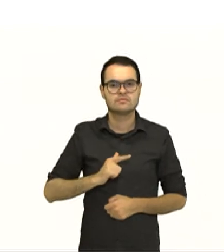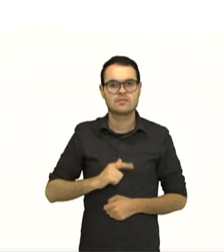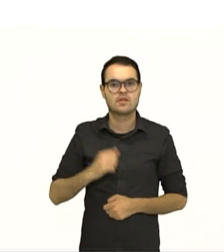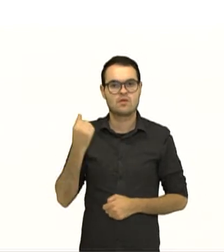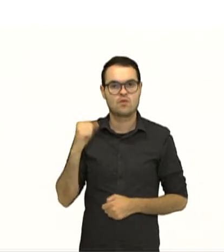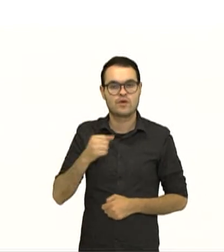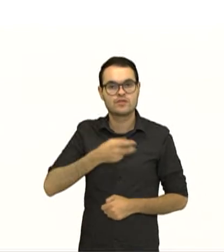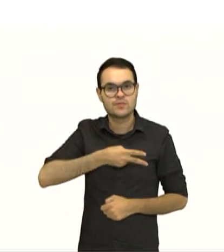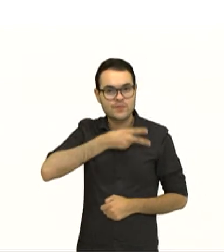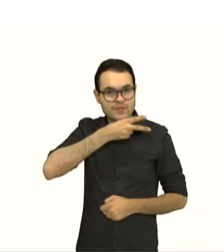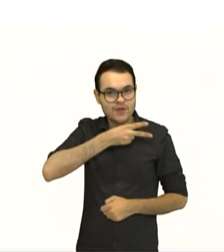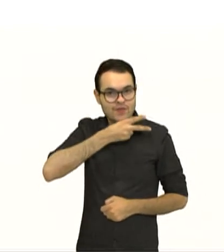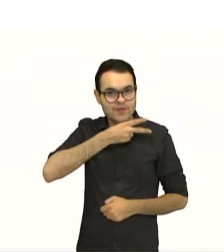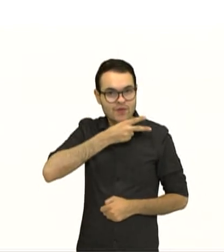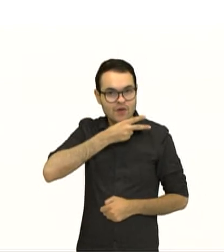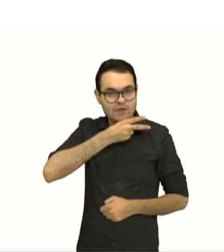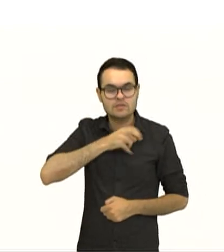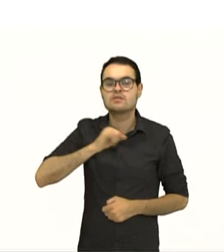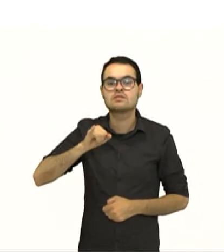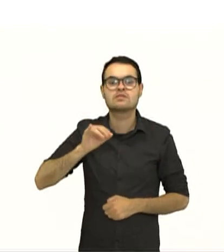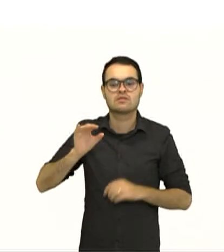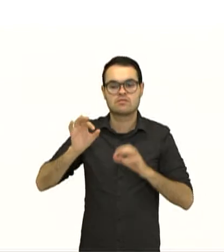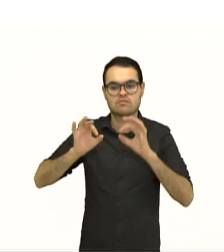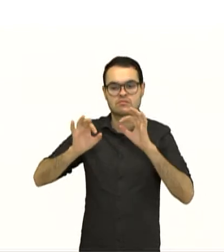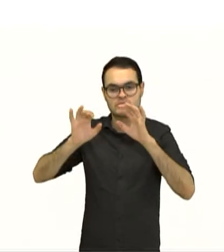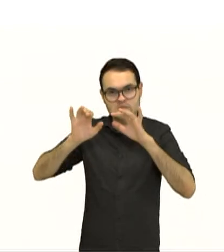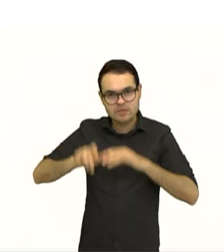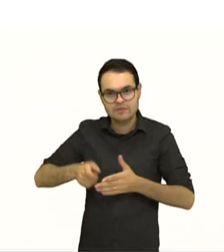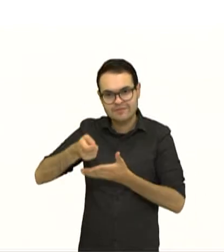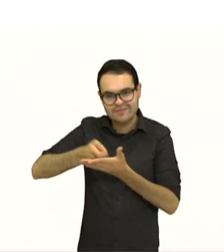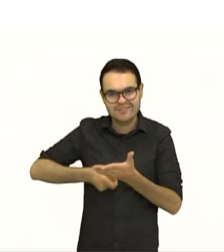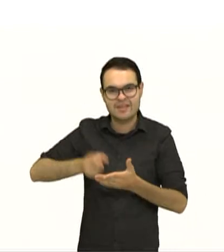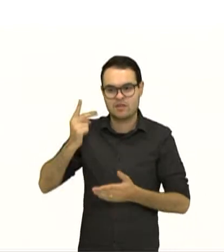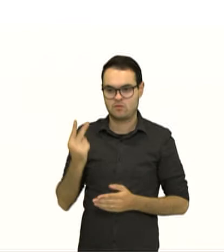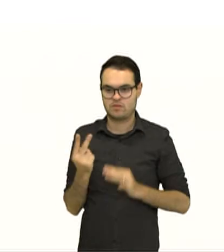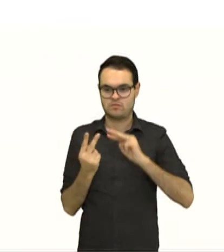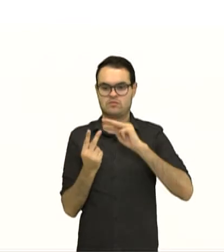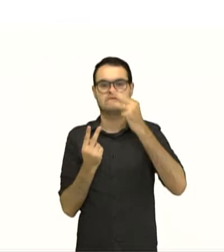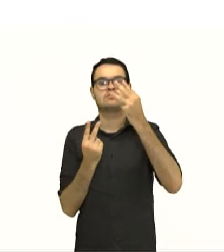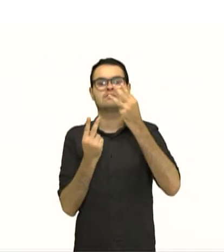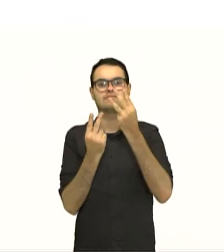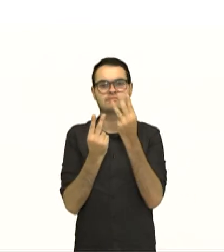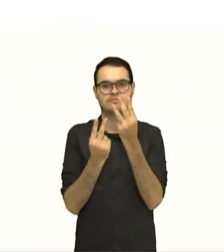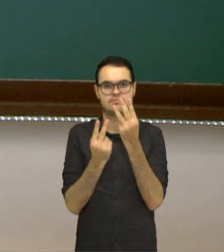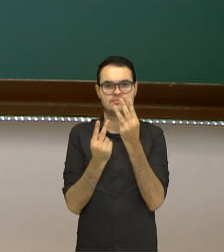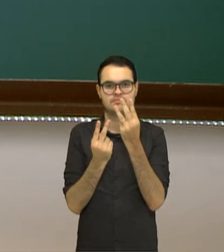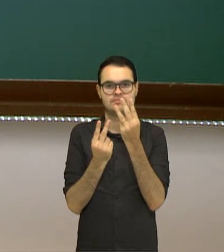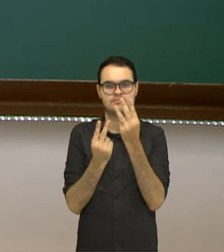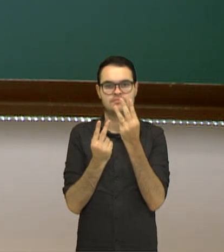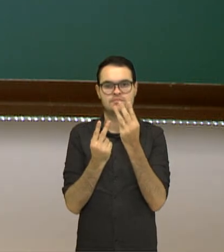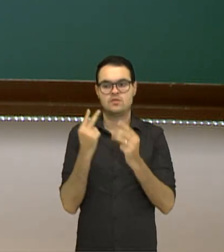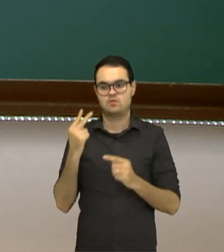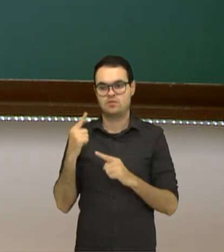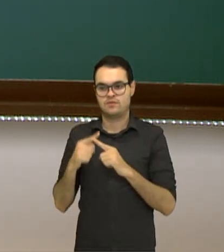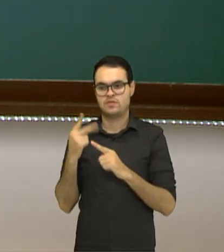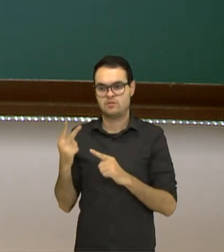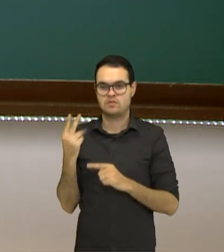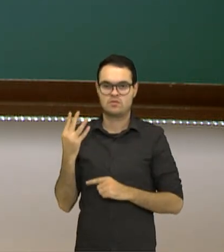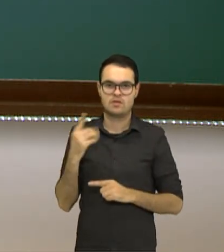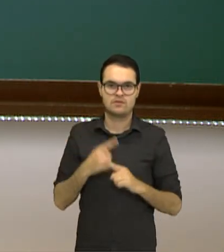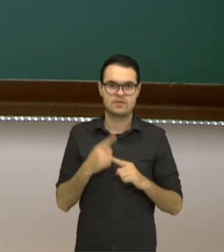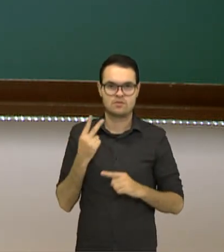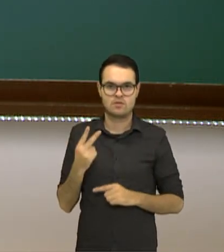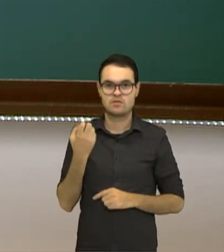bisavós. E se eu fosse escrever na forma de uma potência, seria 2 elevado ao cubo, porque 2 vezes 2 vezes 2. 2 vezes 2, 4 vezes